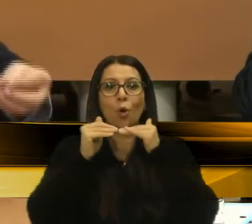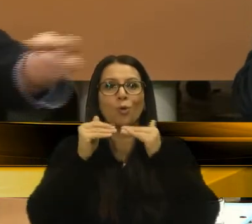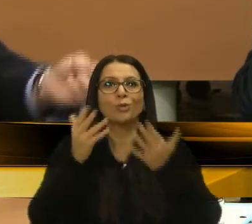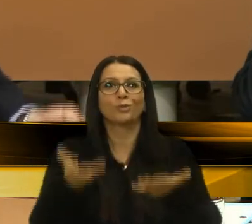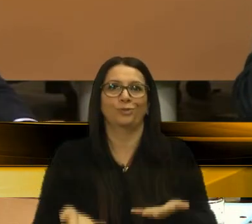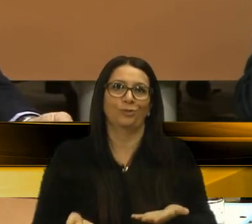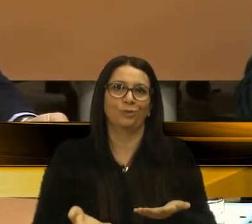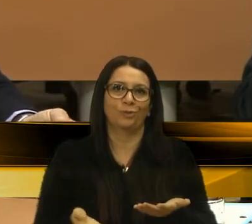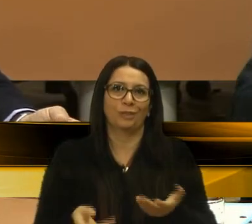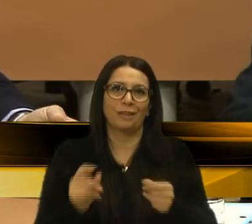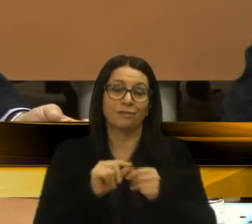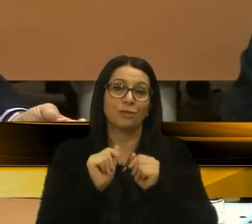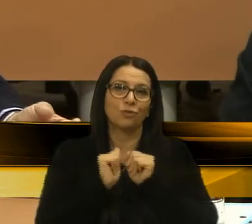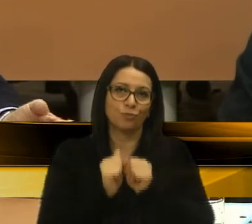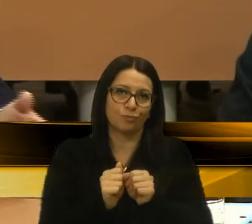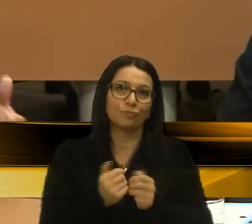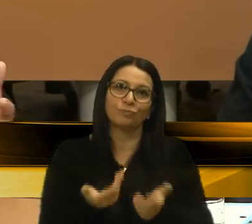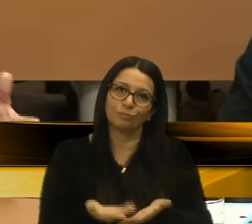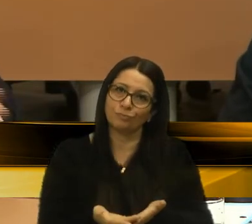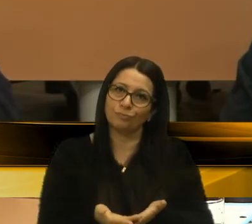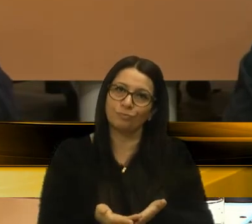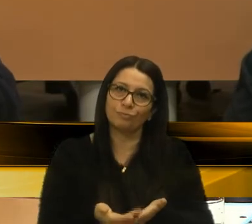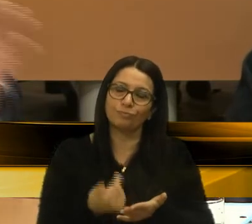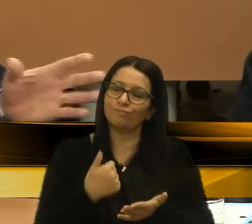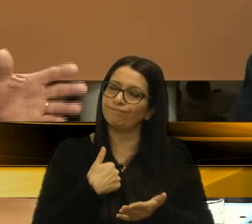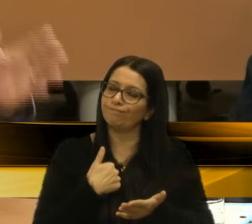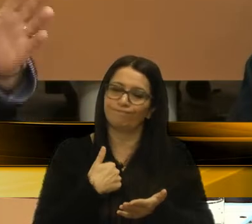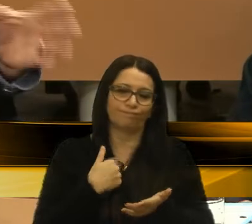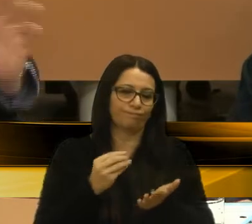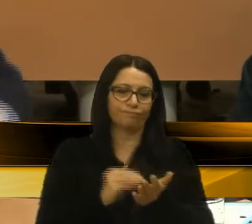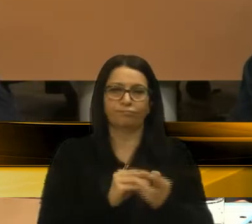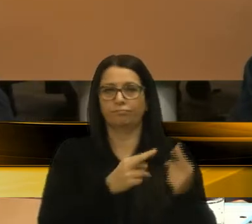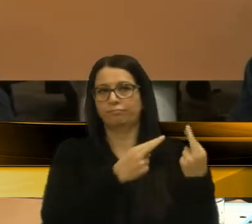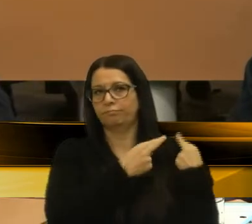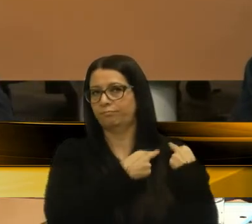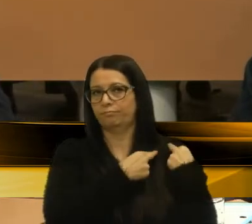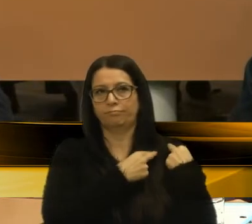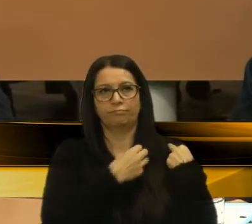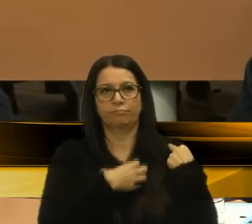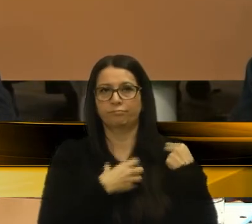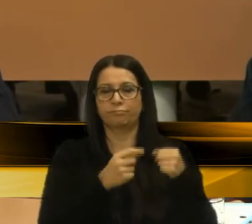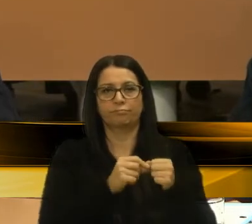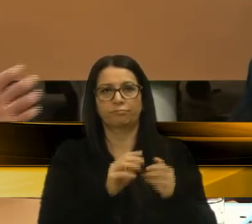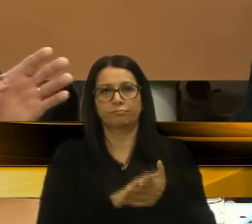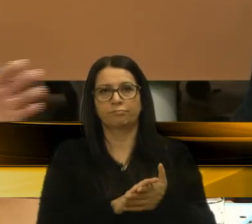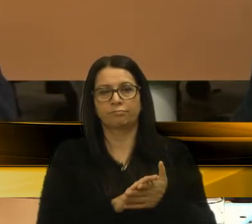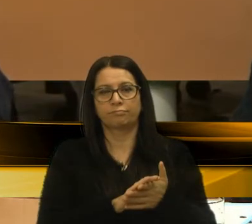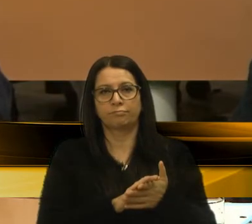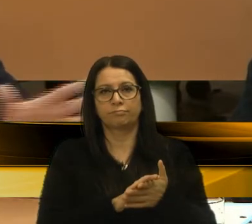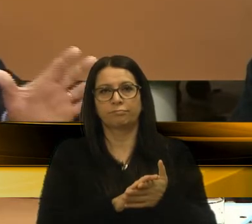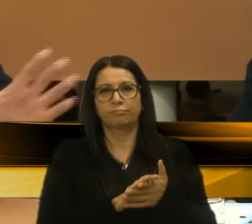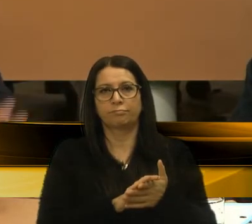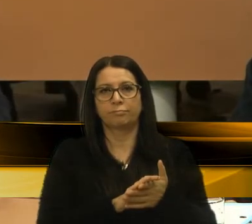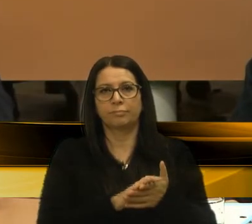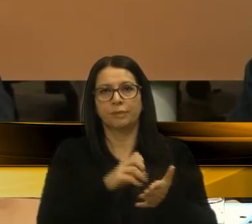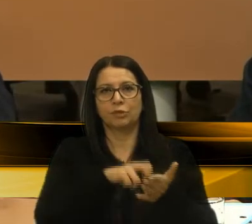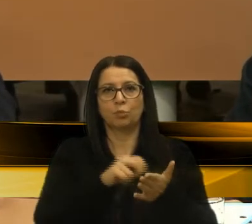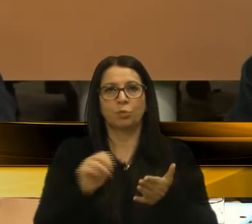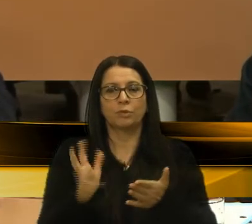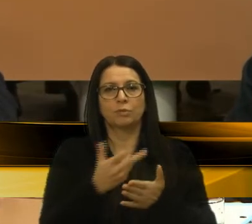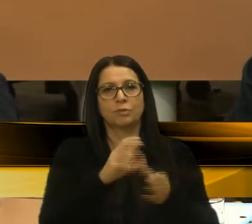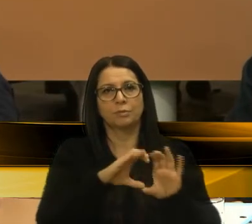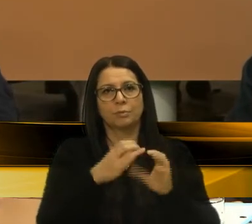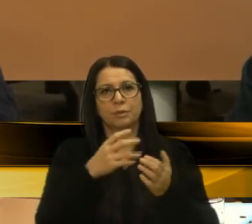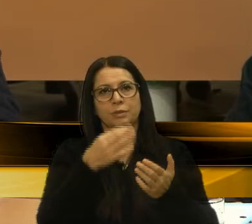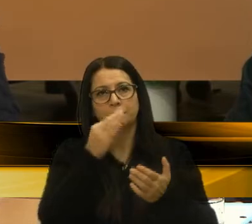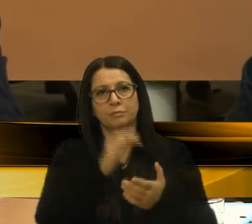e produziu junto. Então, para mim, uma irresponsabilidade dessa forma que foi feita ali. Está penalizando a maioria da comunidade